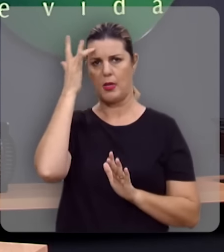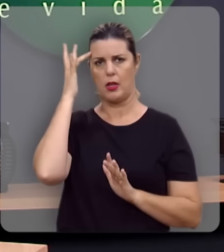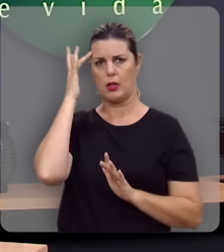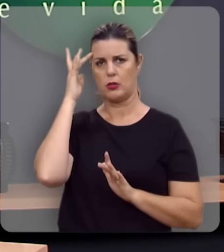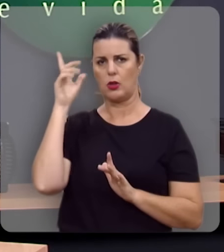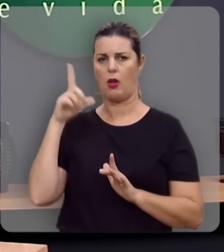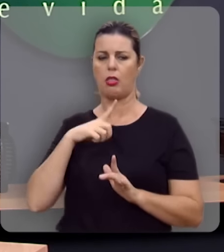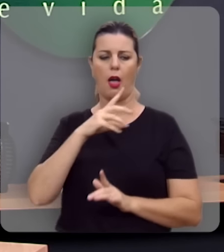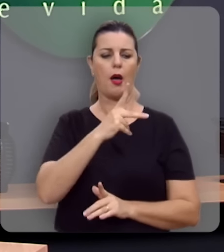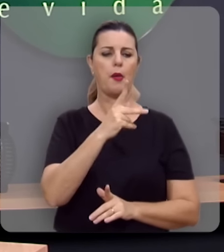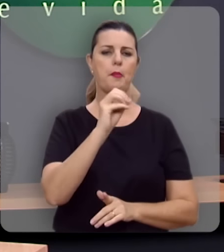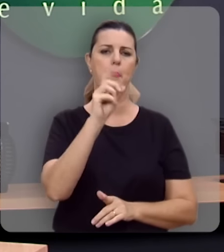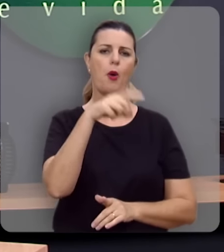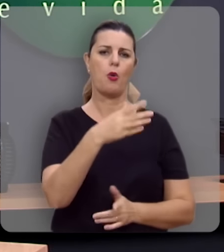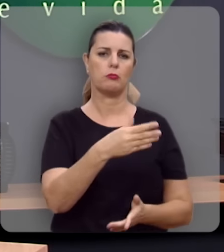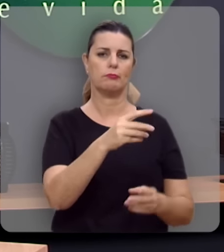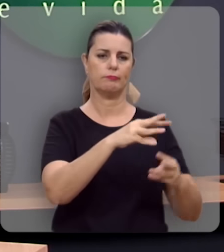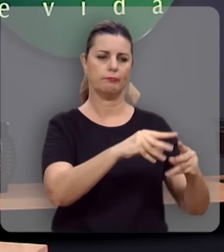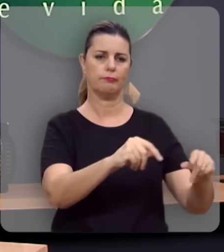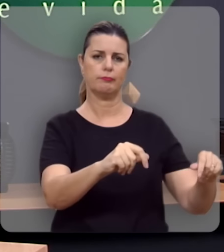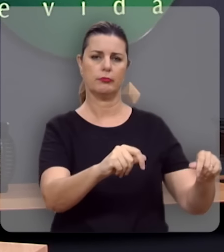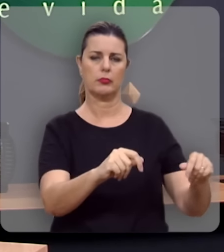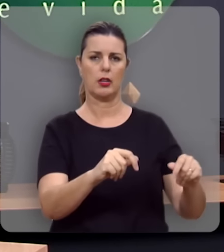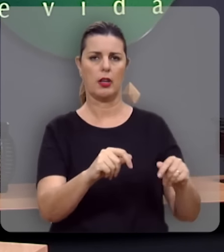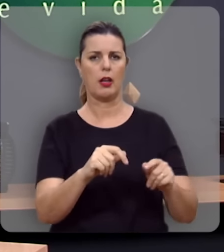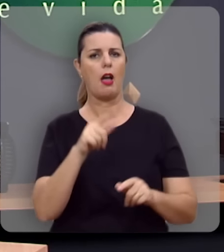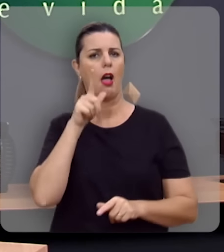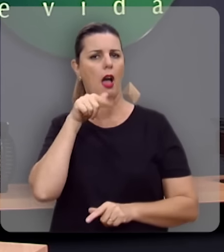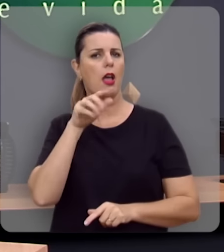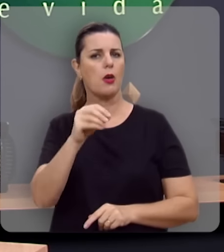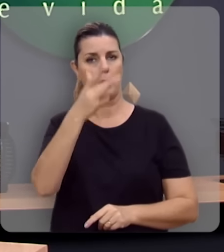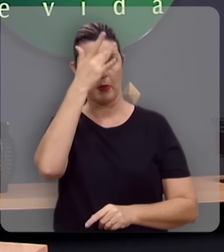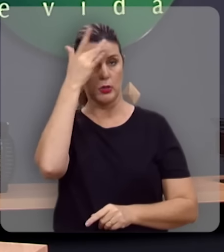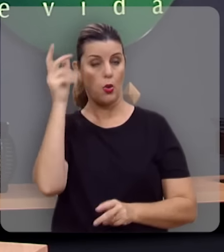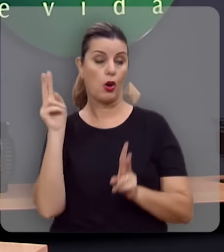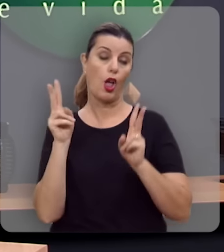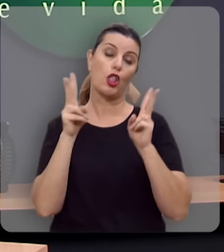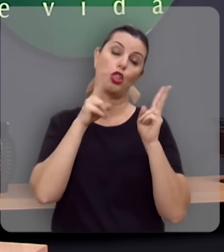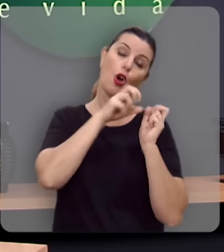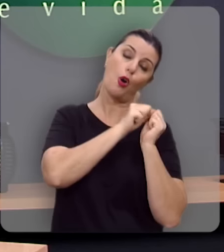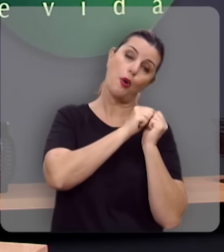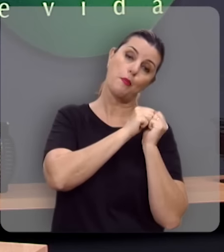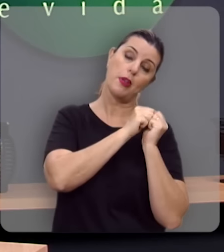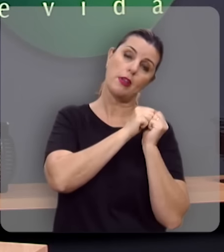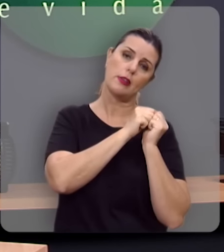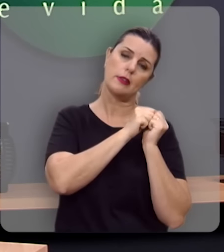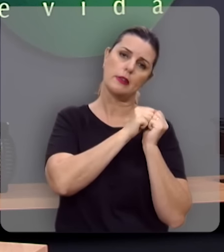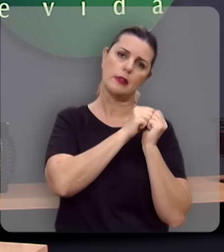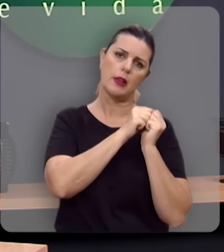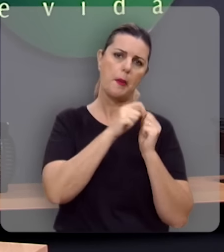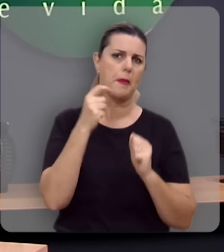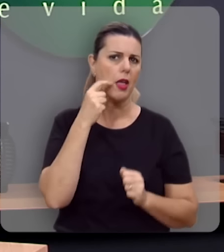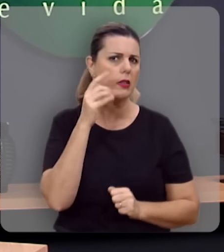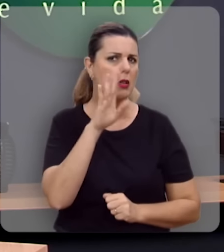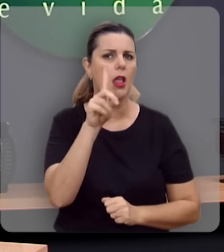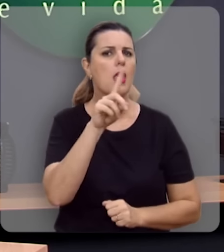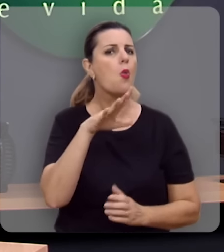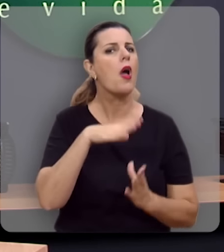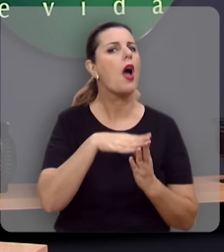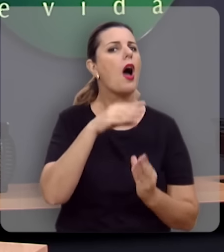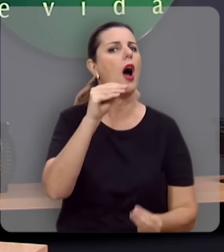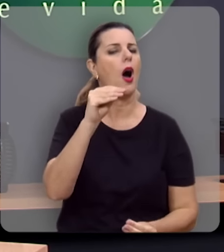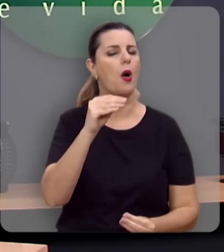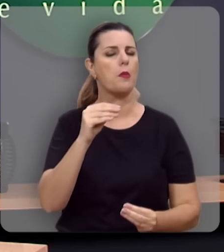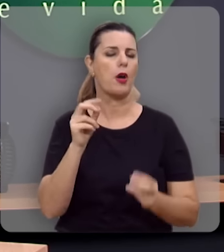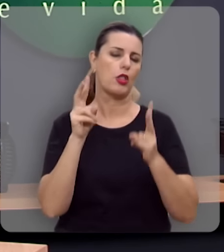que estão no pó, e a Bíblia usa uma linguagem, os que dormem, preste bem atenção nisso. Não é a alma